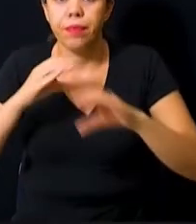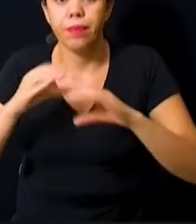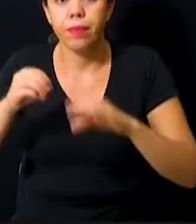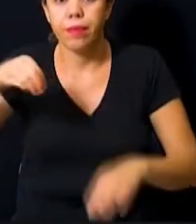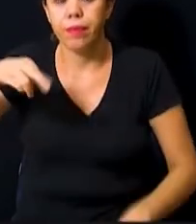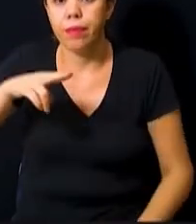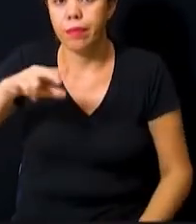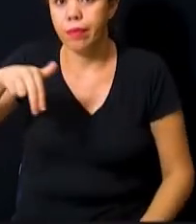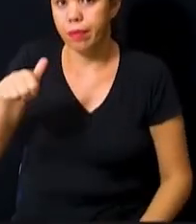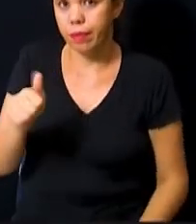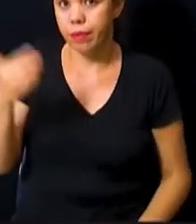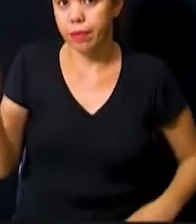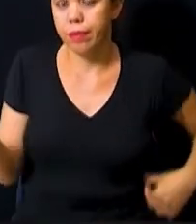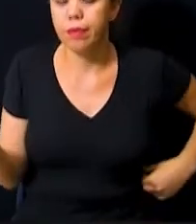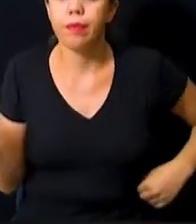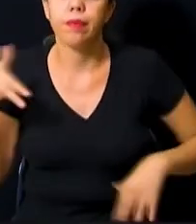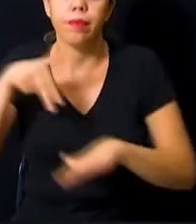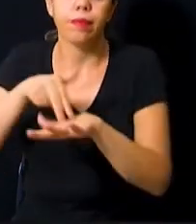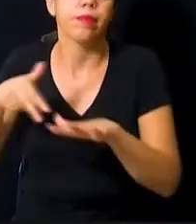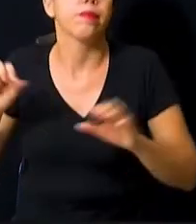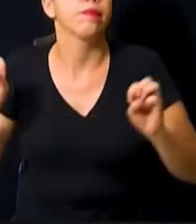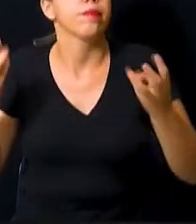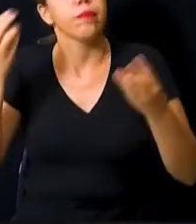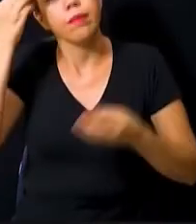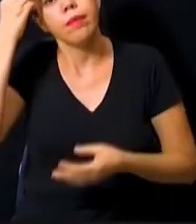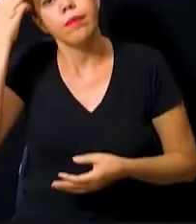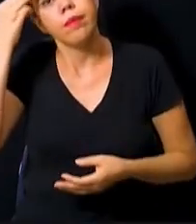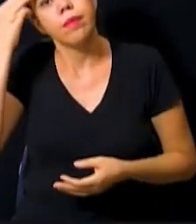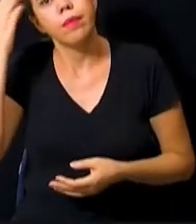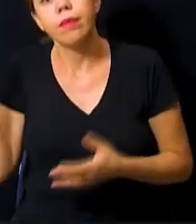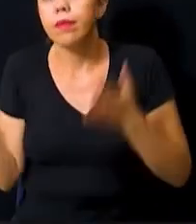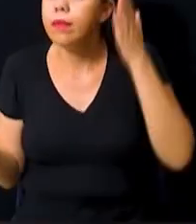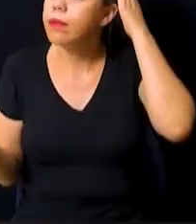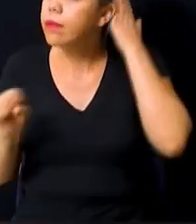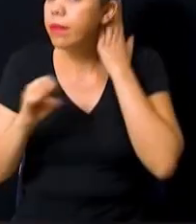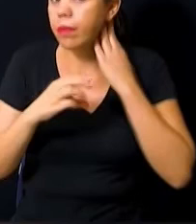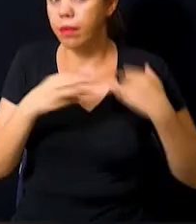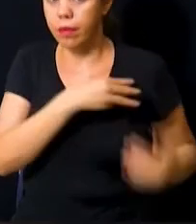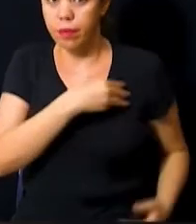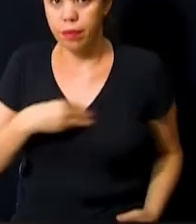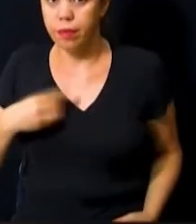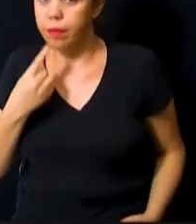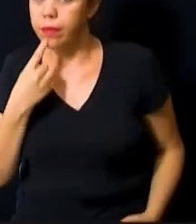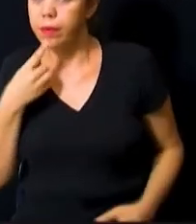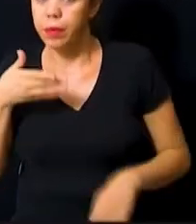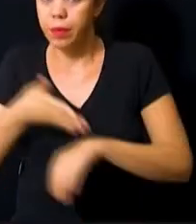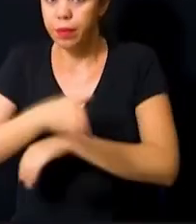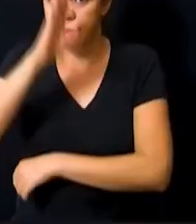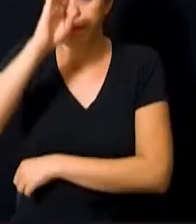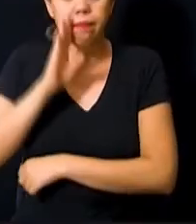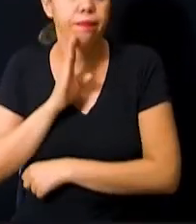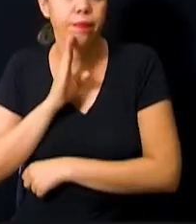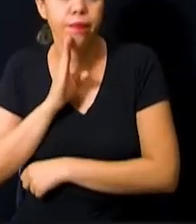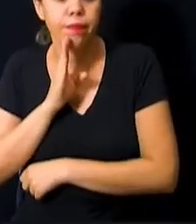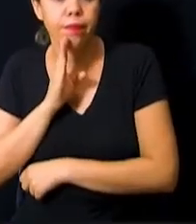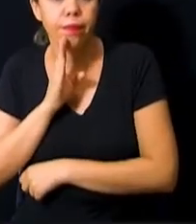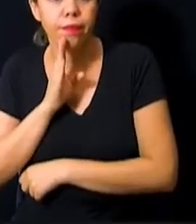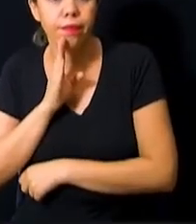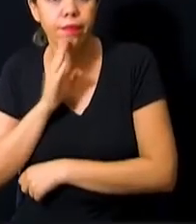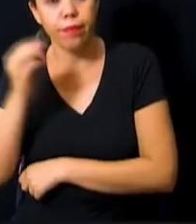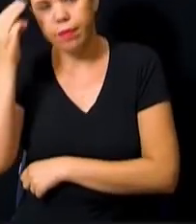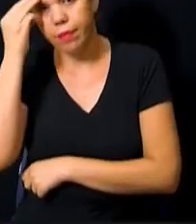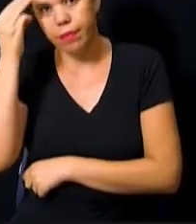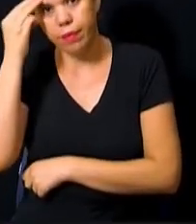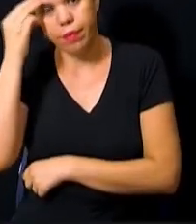a cantora Marina de la Riva apresenta o show Memórias de um Jardim, no SESI Campinas. A entrada é